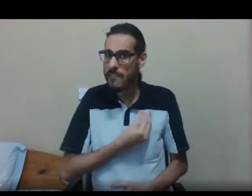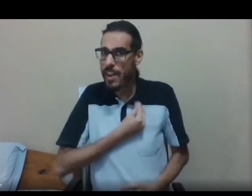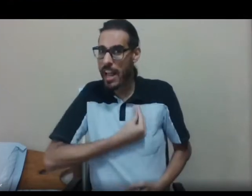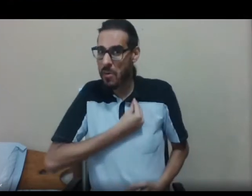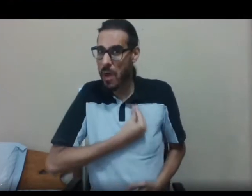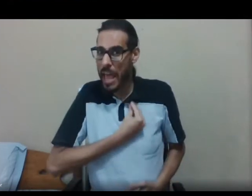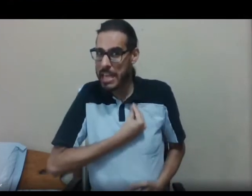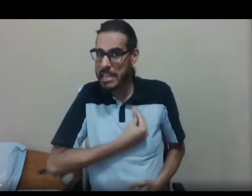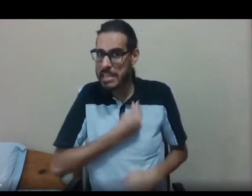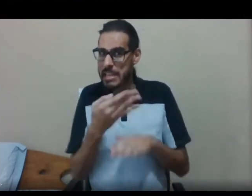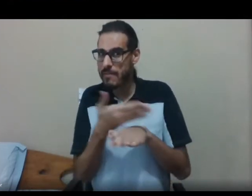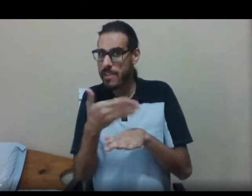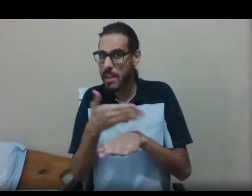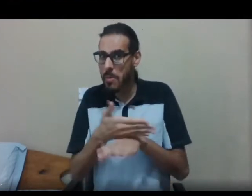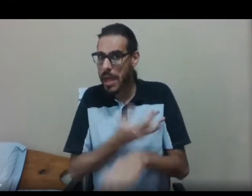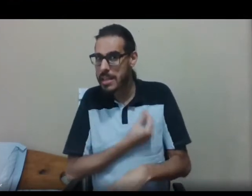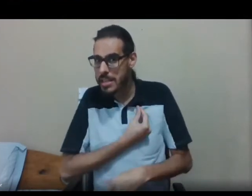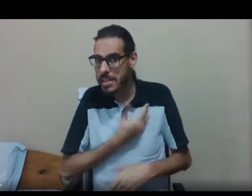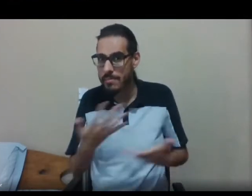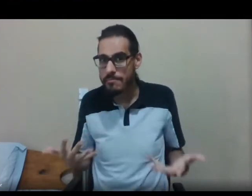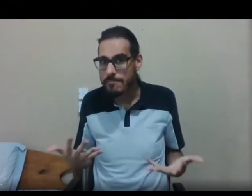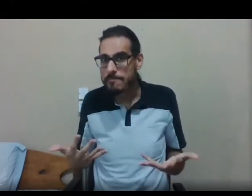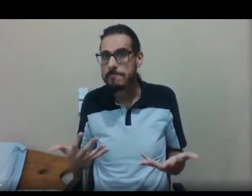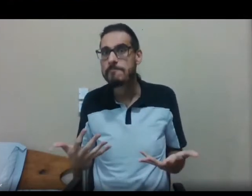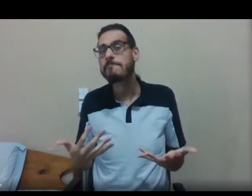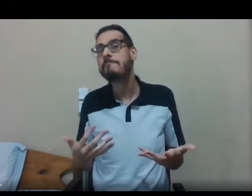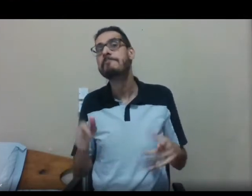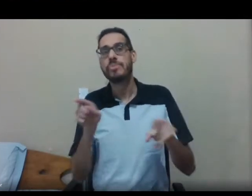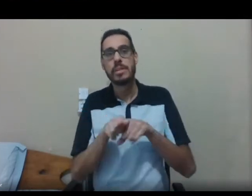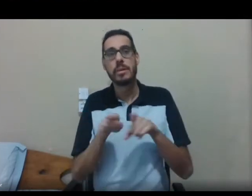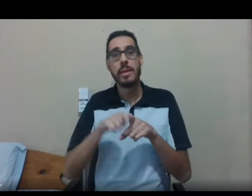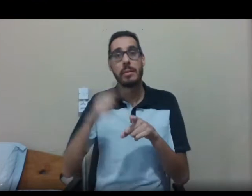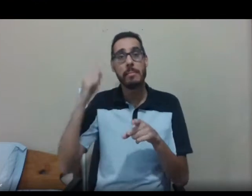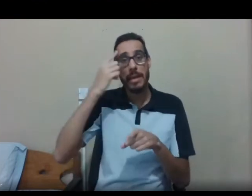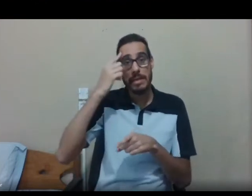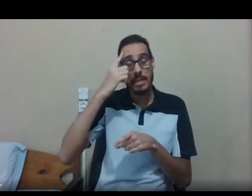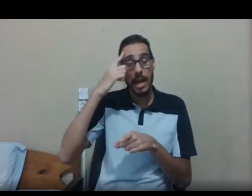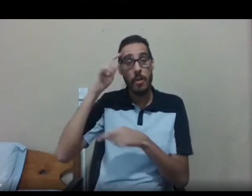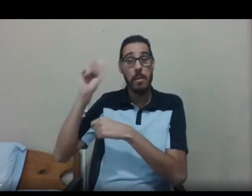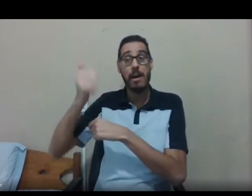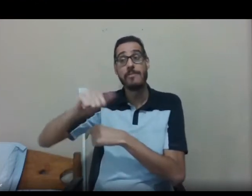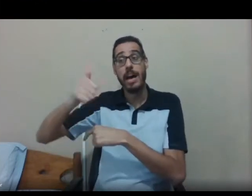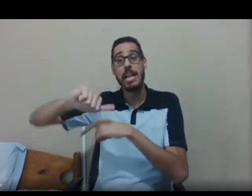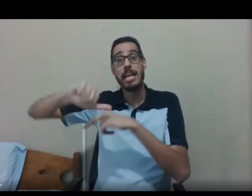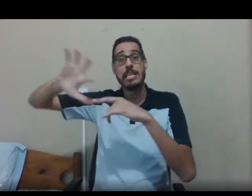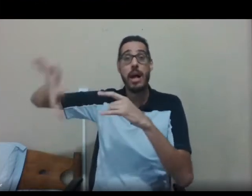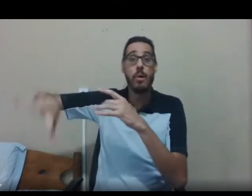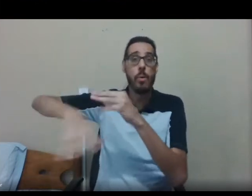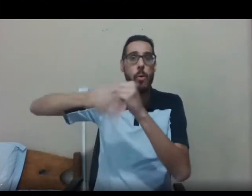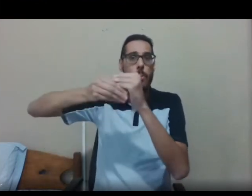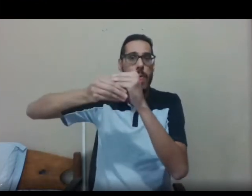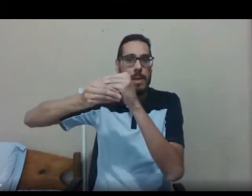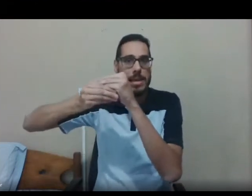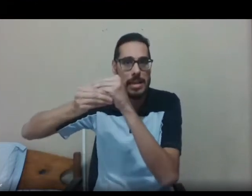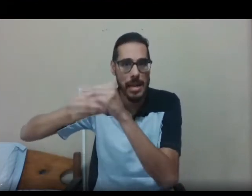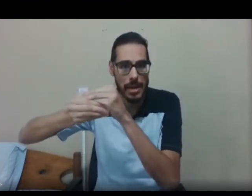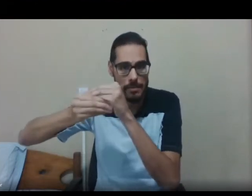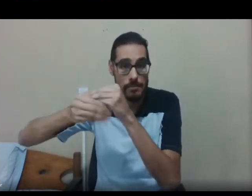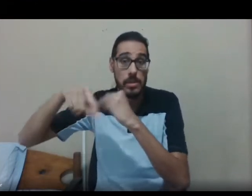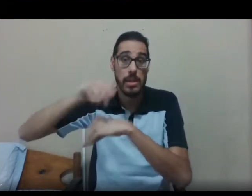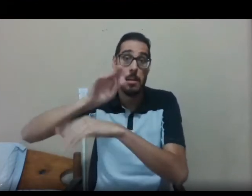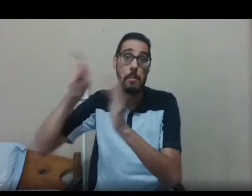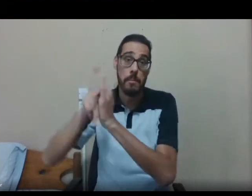e para definir, quando a gente define a carga horária de cada tópico, também é necessário definir a carga horária para cada